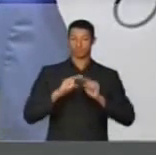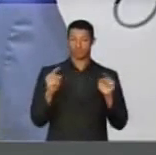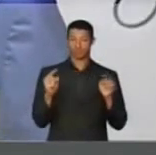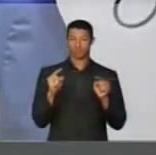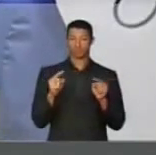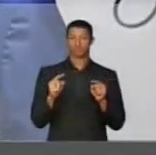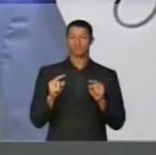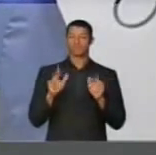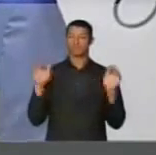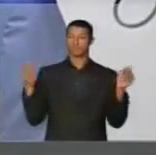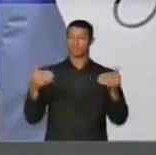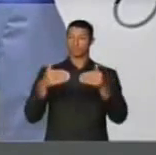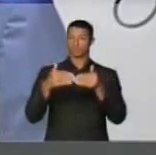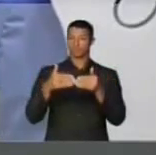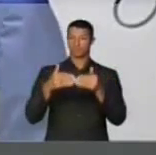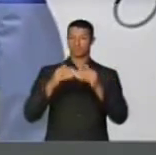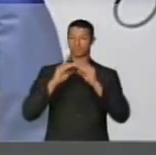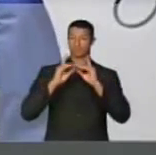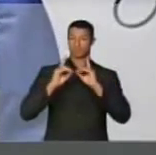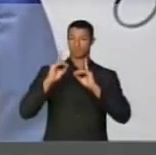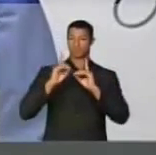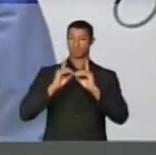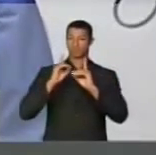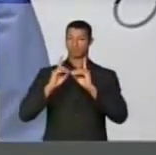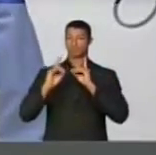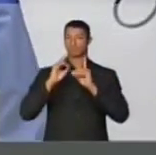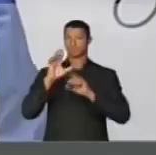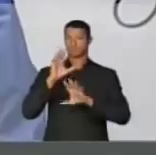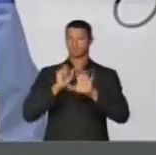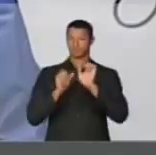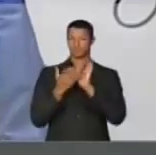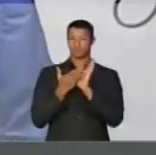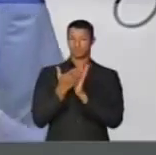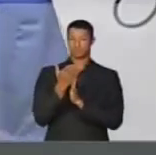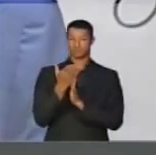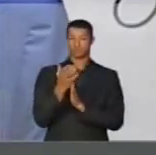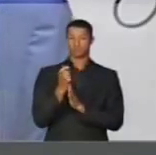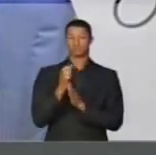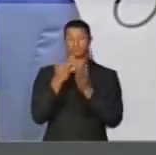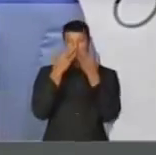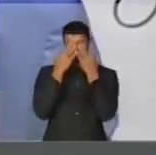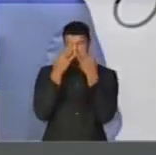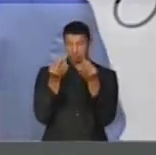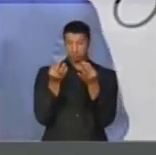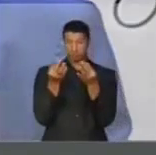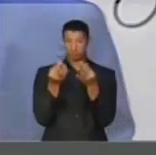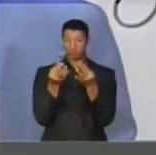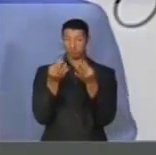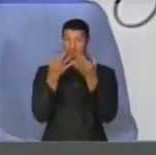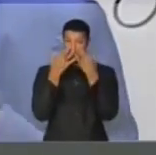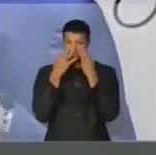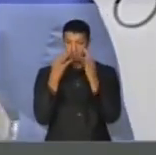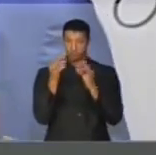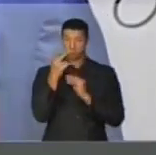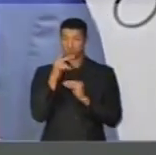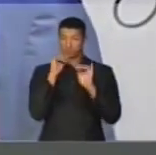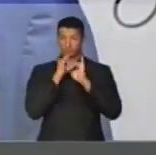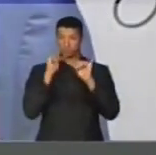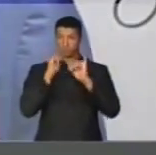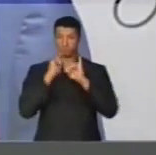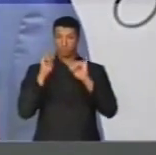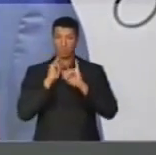fecha a porta para dialogar em busca de caminhos. Prestei atenção atentamente ao seu